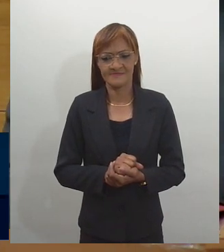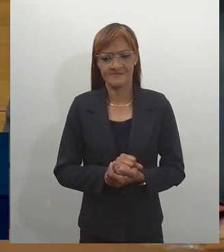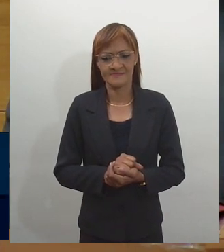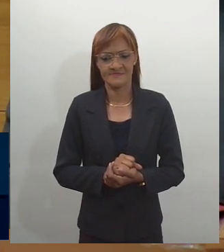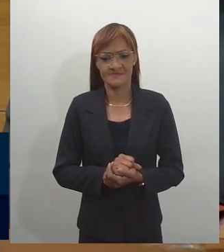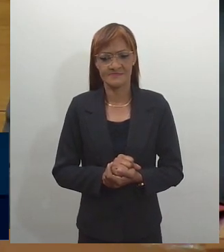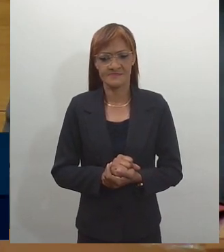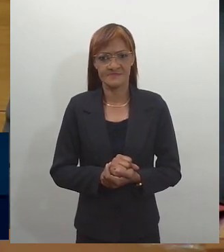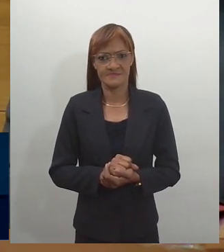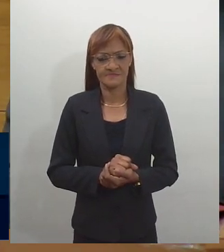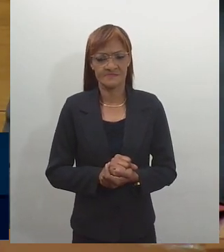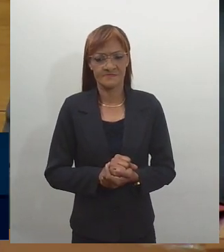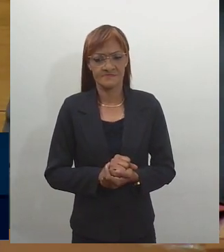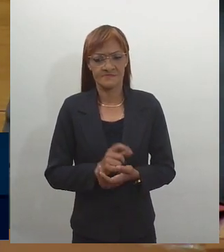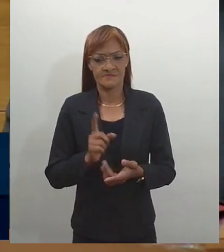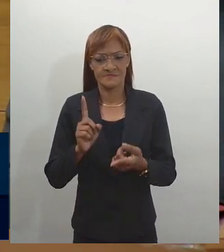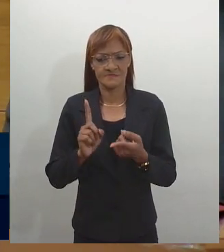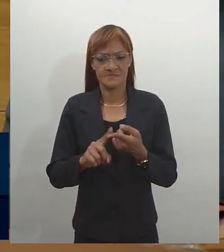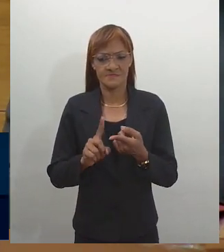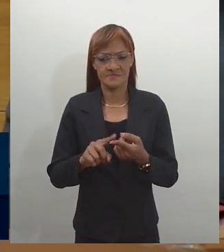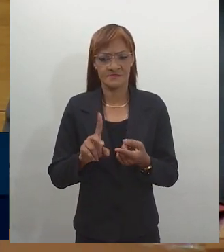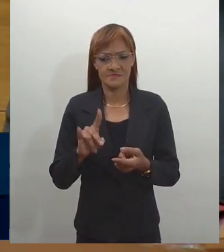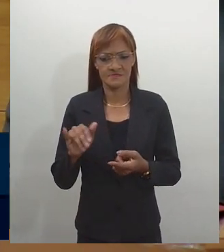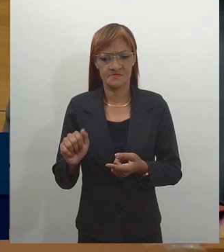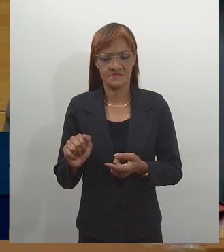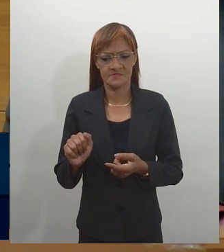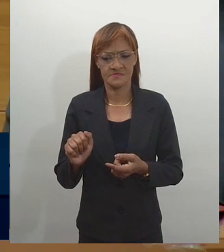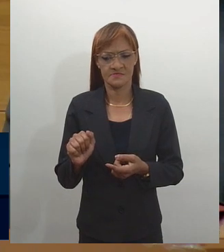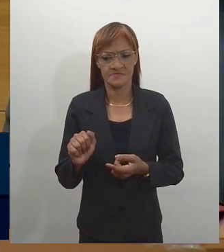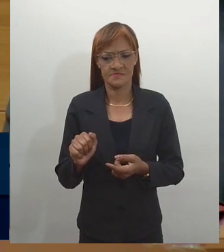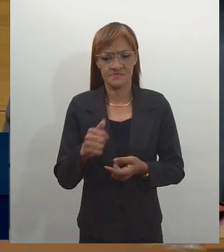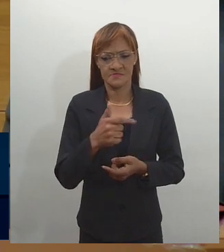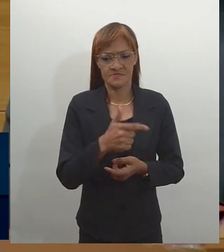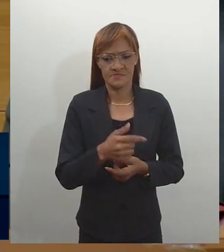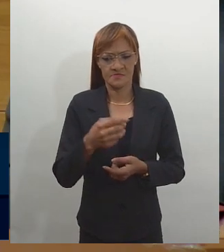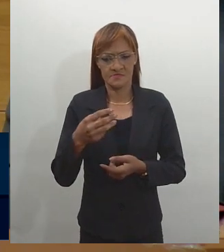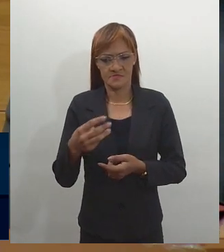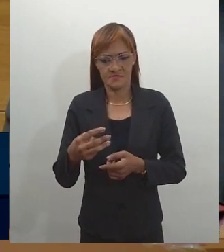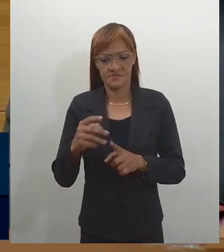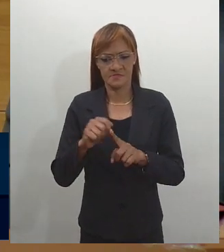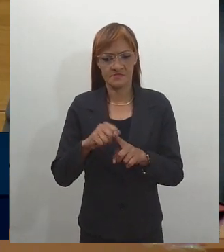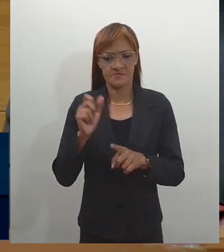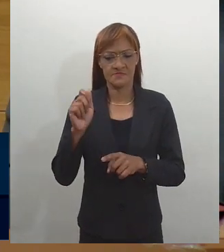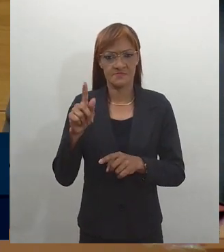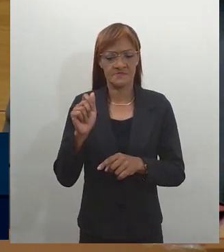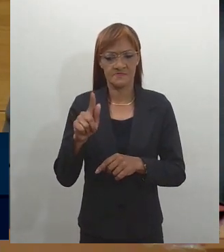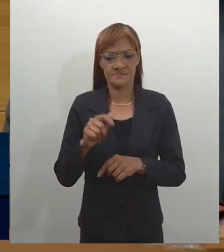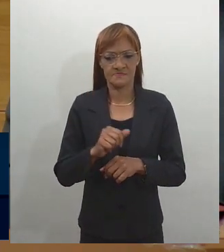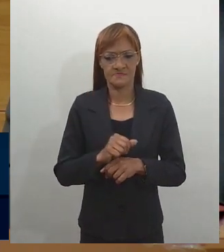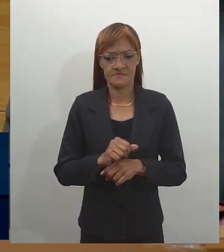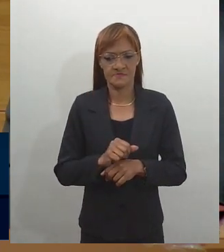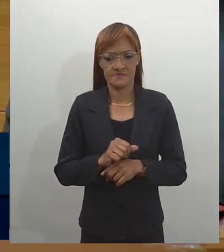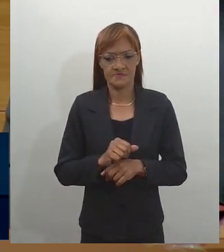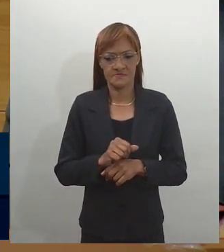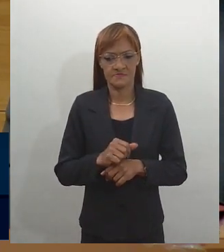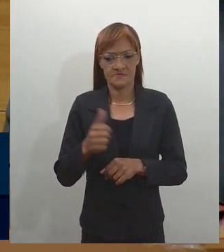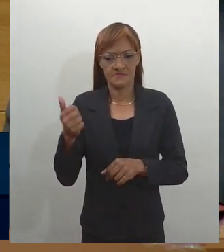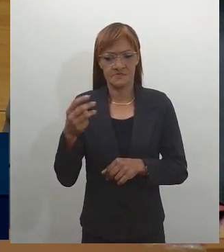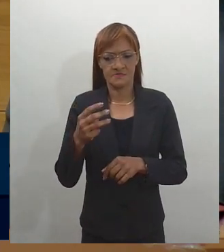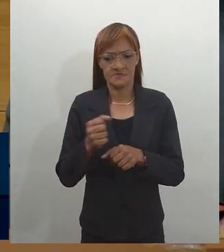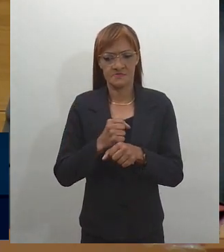dia 23 de agosto, em alusão aos 13 anos de reconhecimento da Praça São Francisco